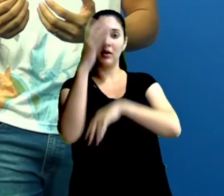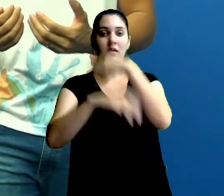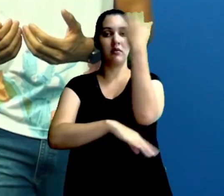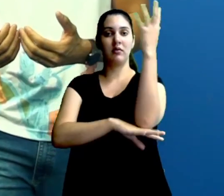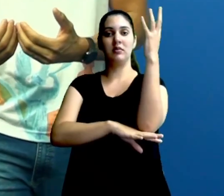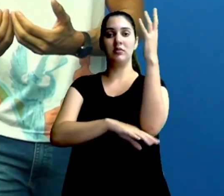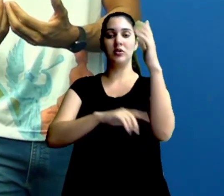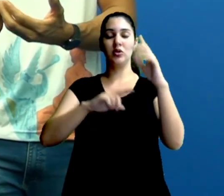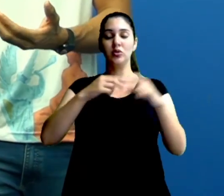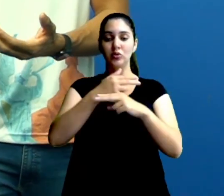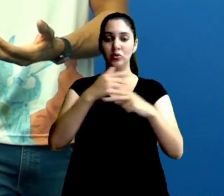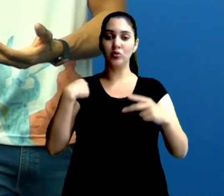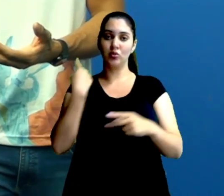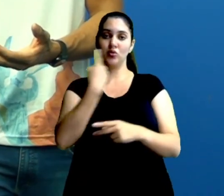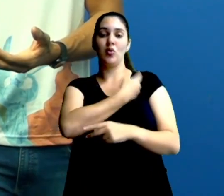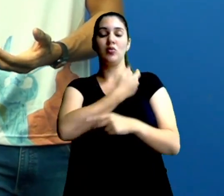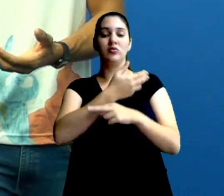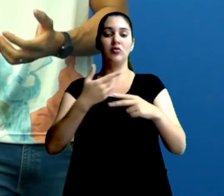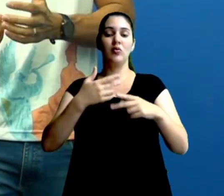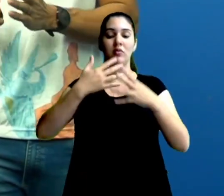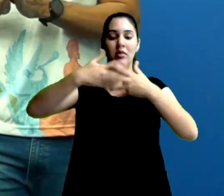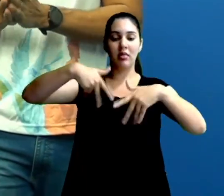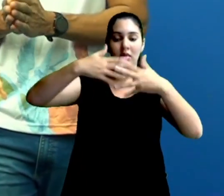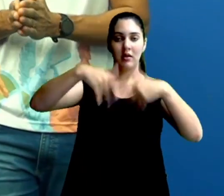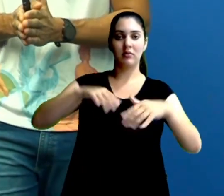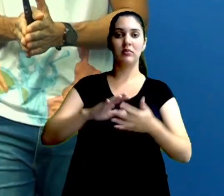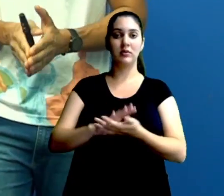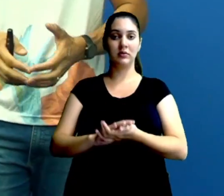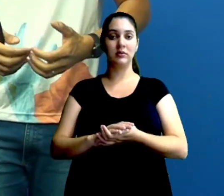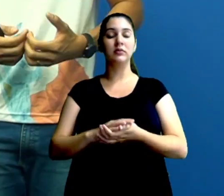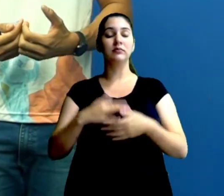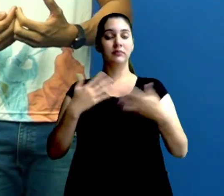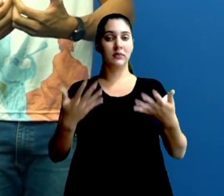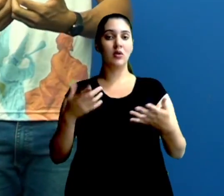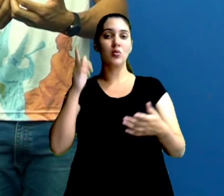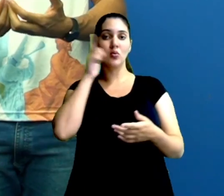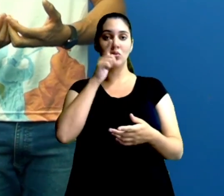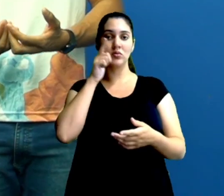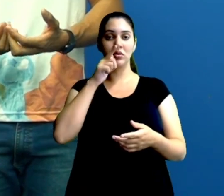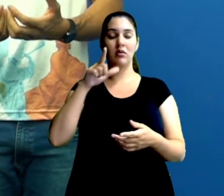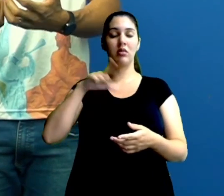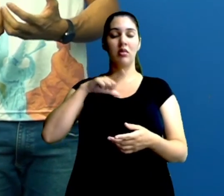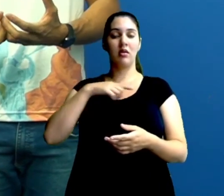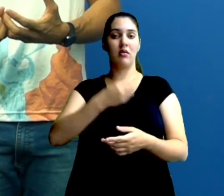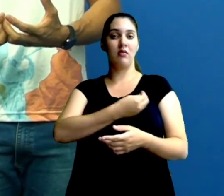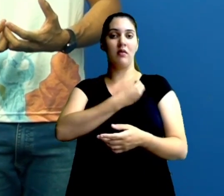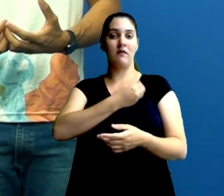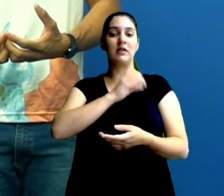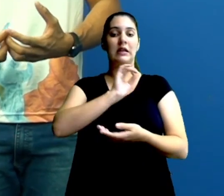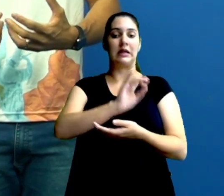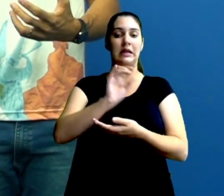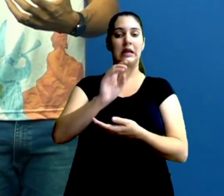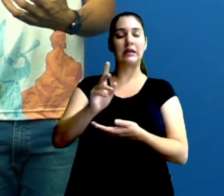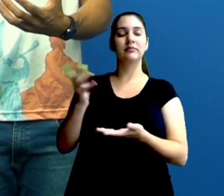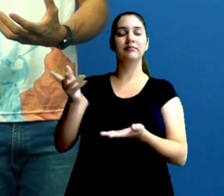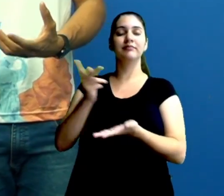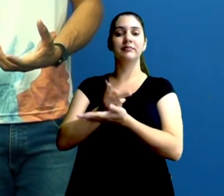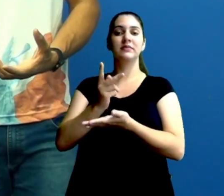nossos recursos naturais, né? E assim a gente consiga ter uma vida cada vez